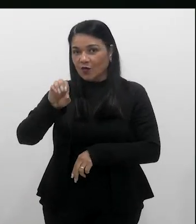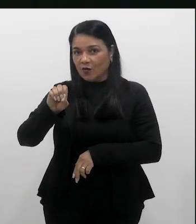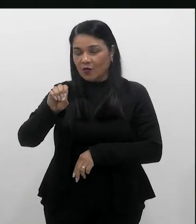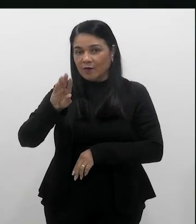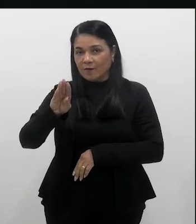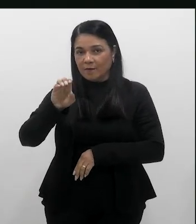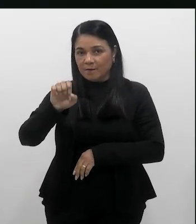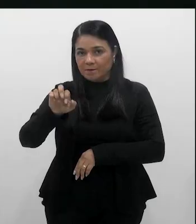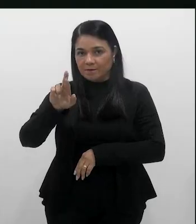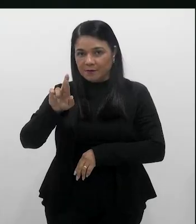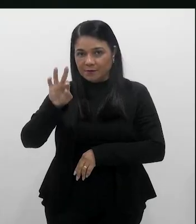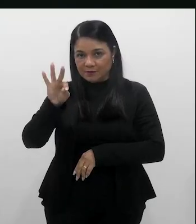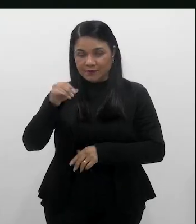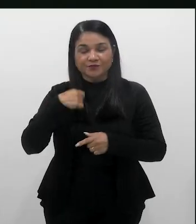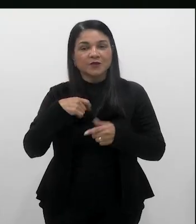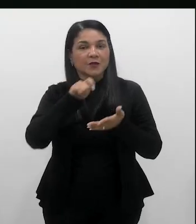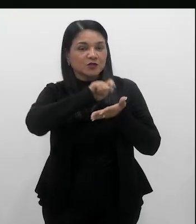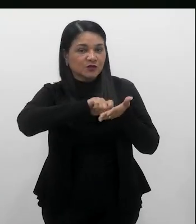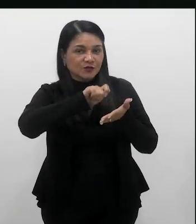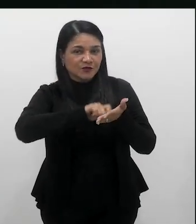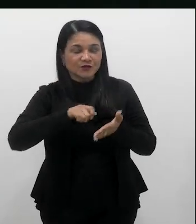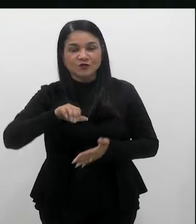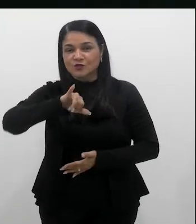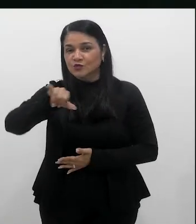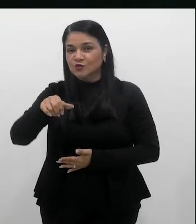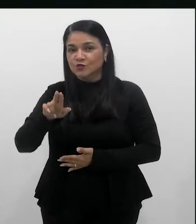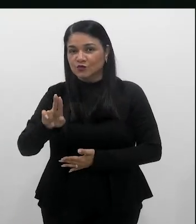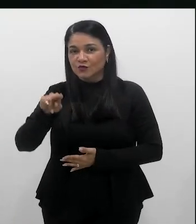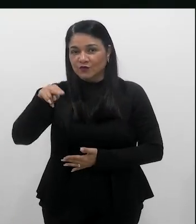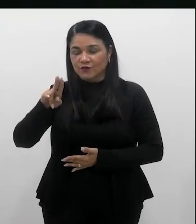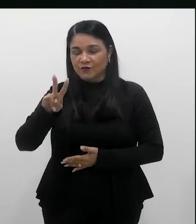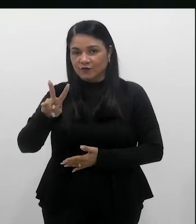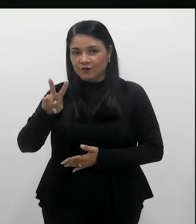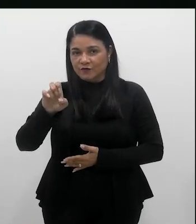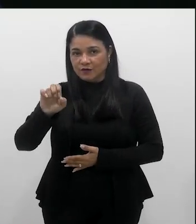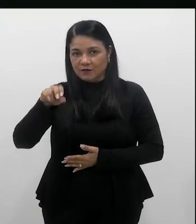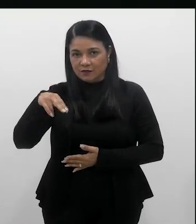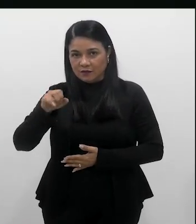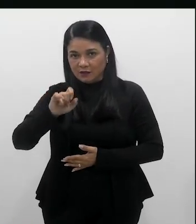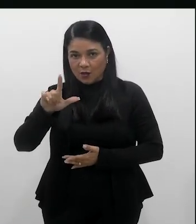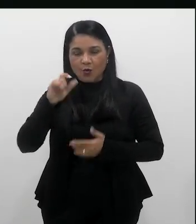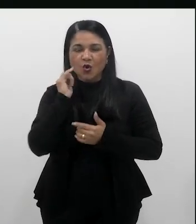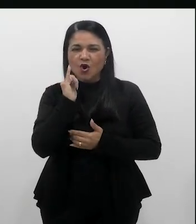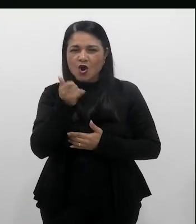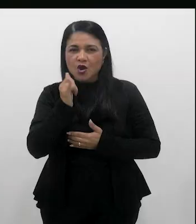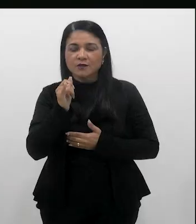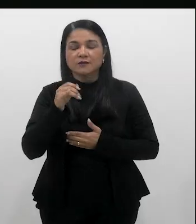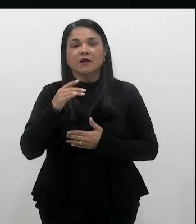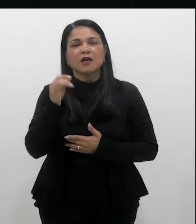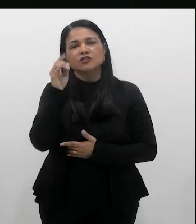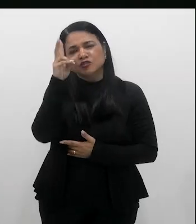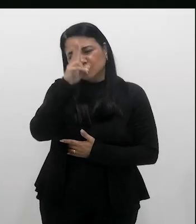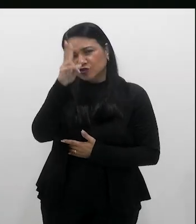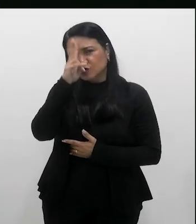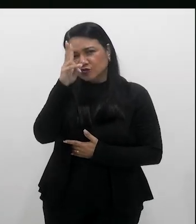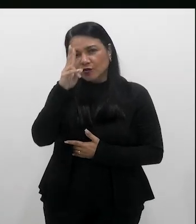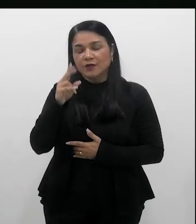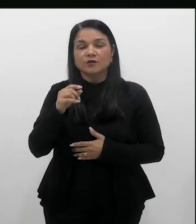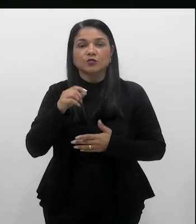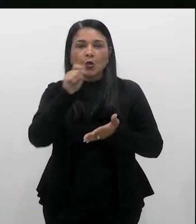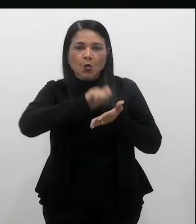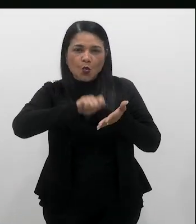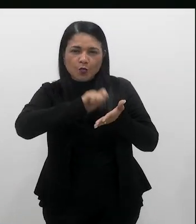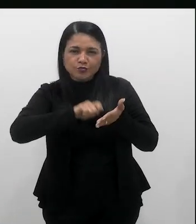Roberta Barreto. E o escritor Juvenal Filho nos conta sobre a biografia do compositor Delson